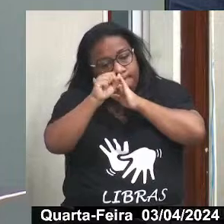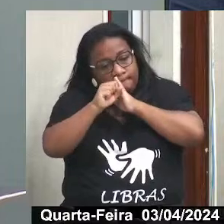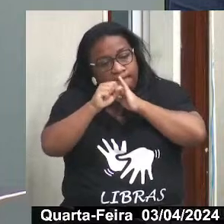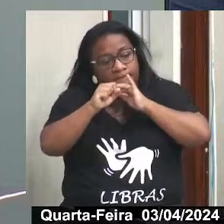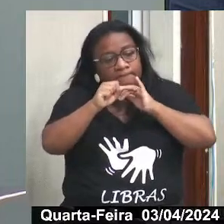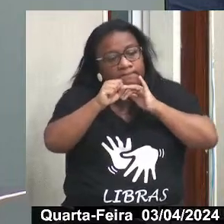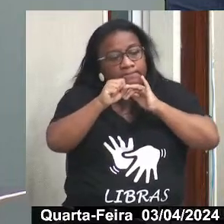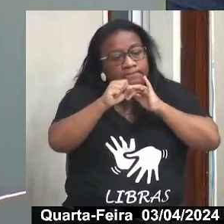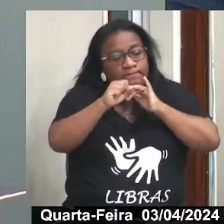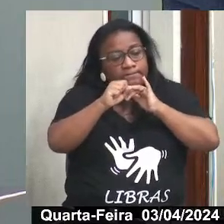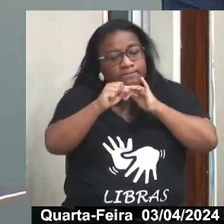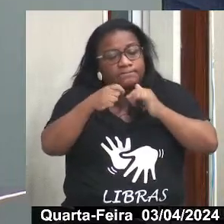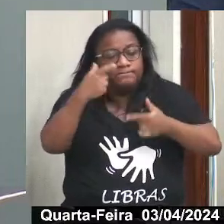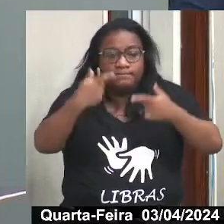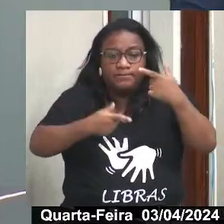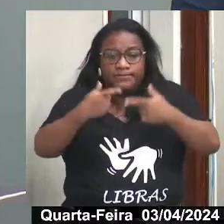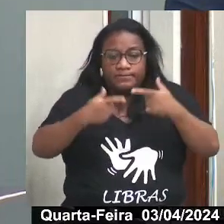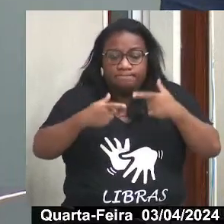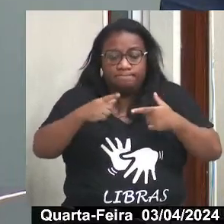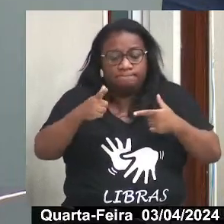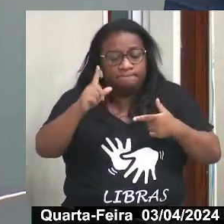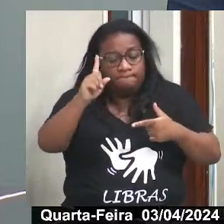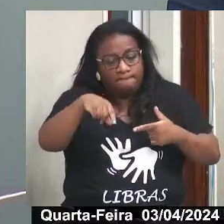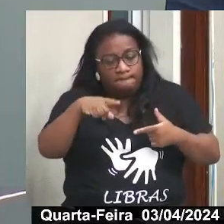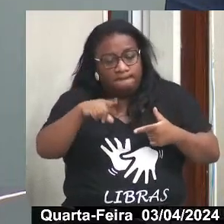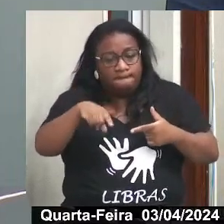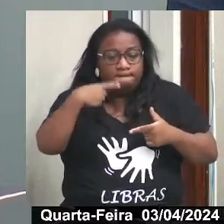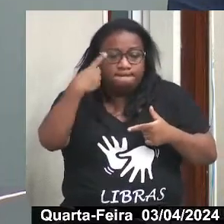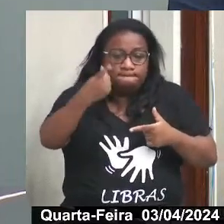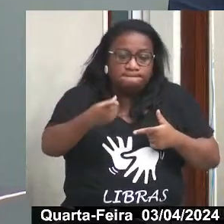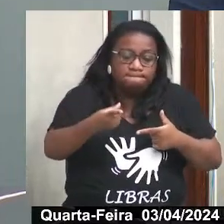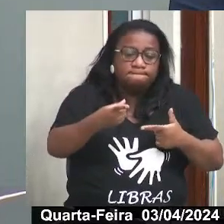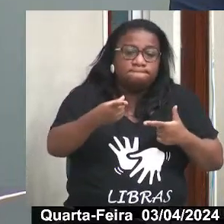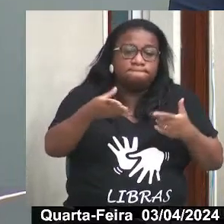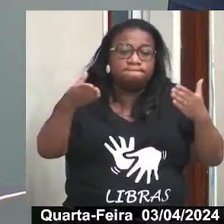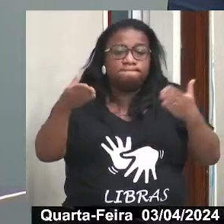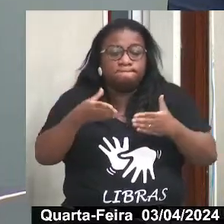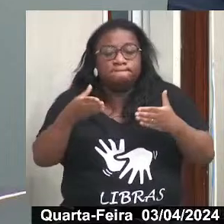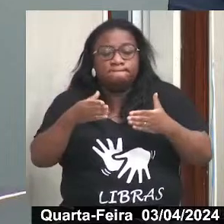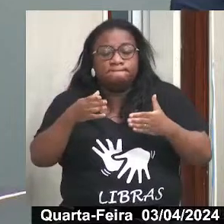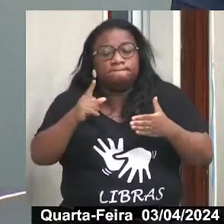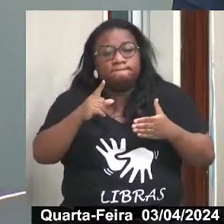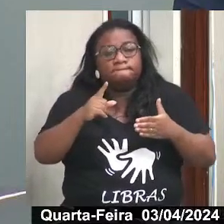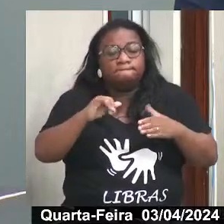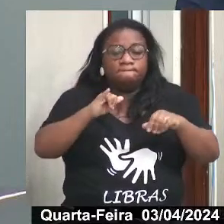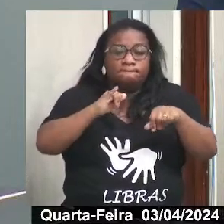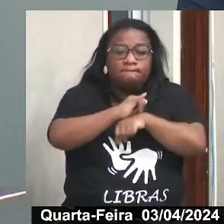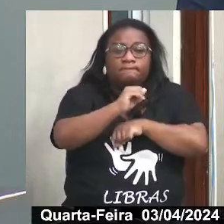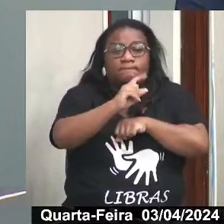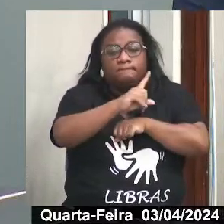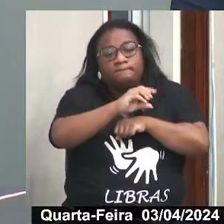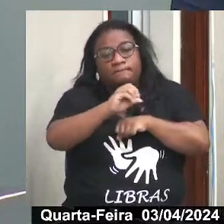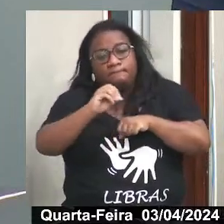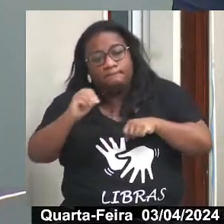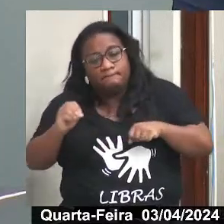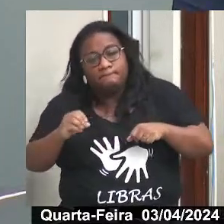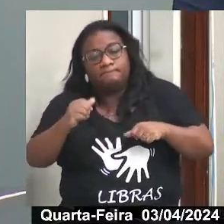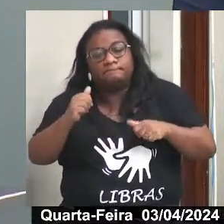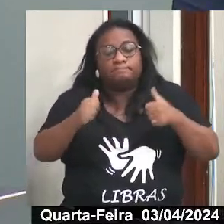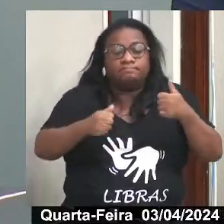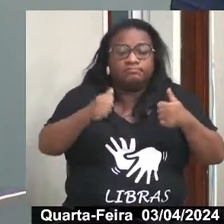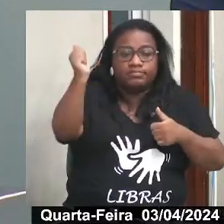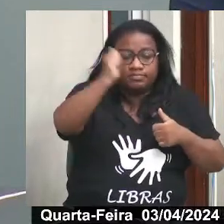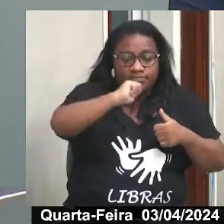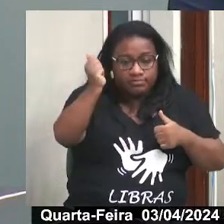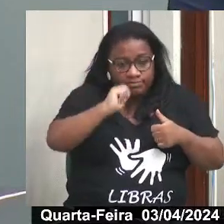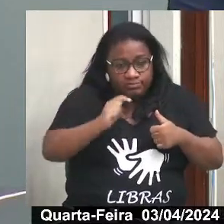49150/24, autoria vereador José de Souza Santos. Em discussão, na discussão, foi a votação em bloco, aprovado com 12 votos favoráveis e 4 ausências. 12 vereadores Abidan Henrique da Silva,